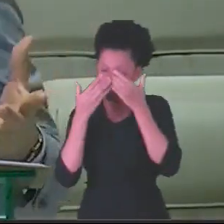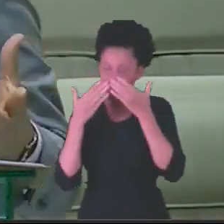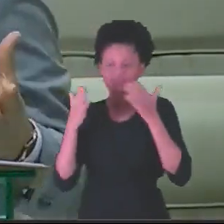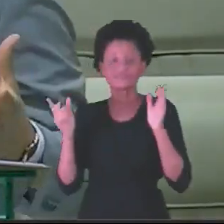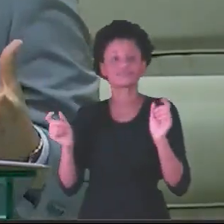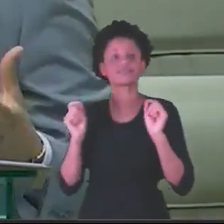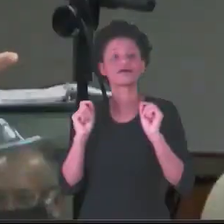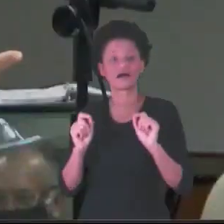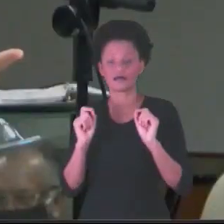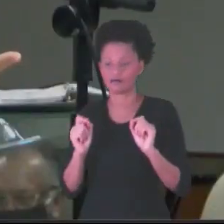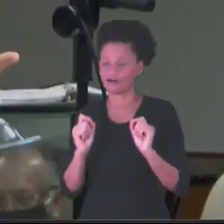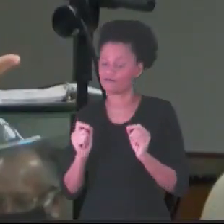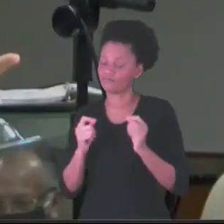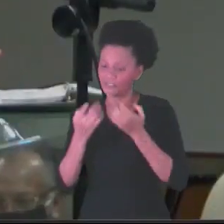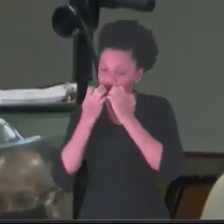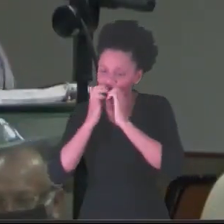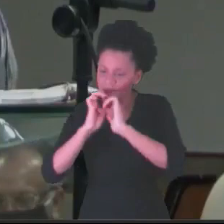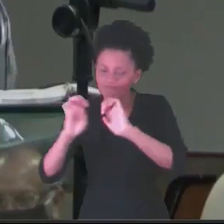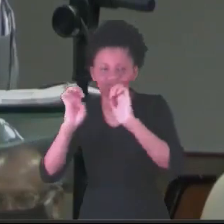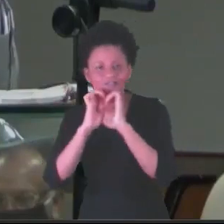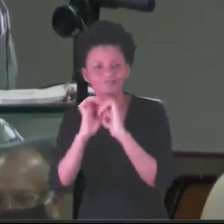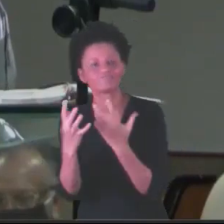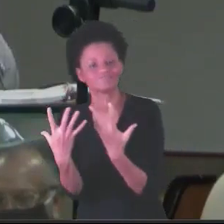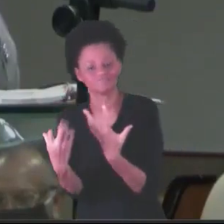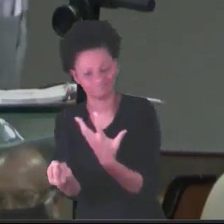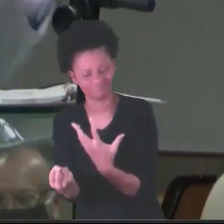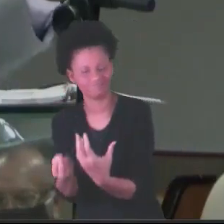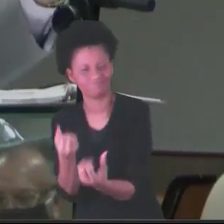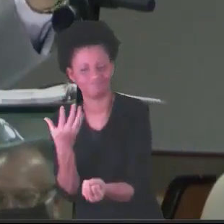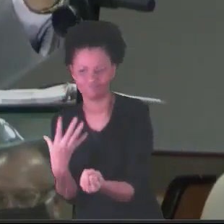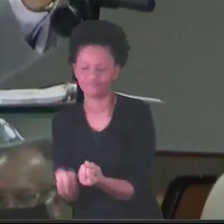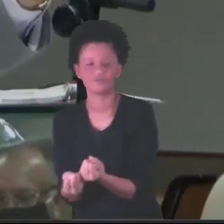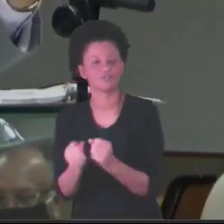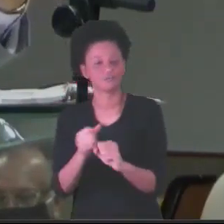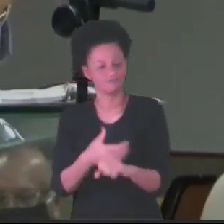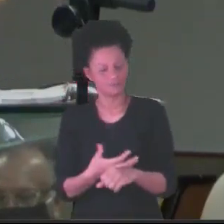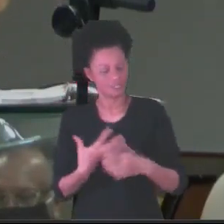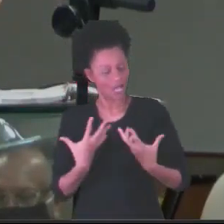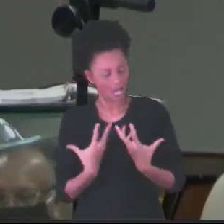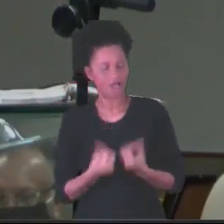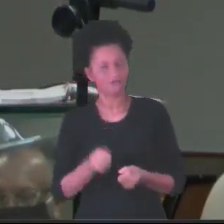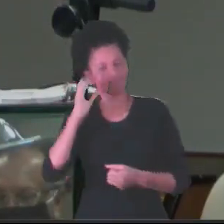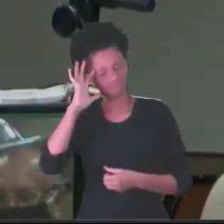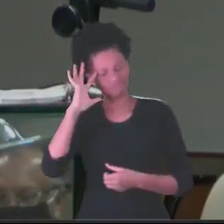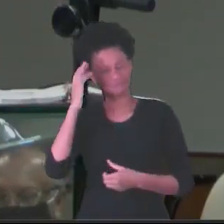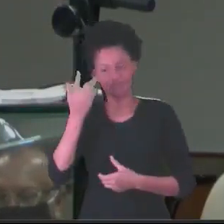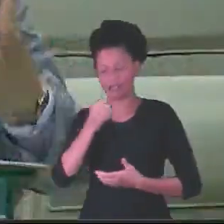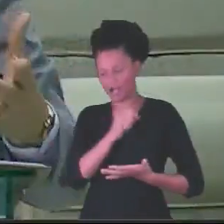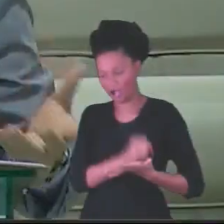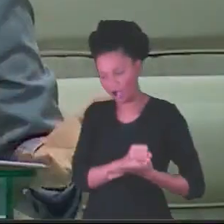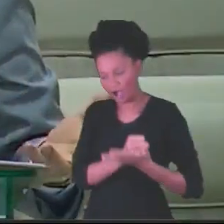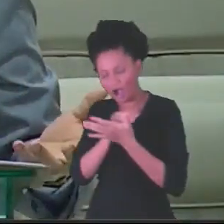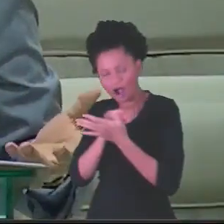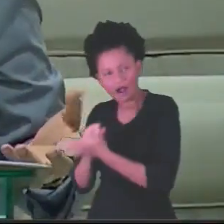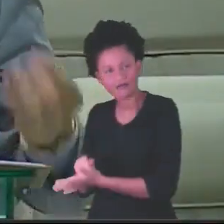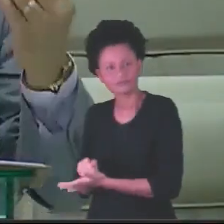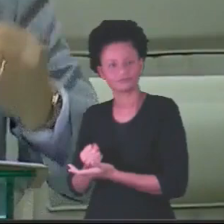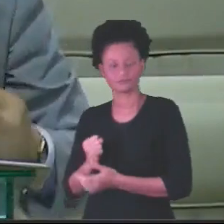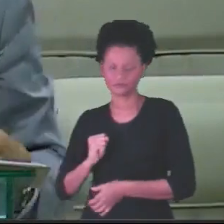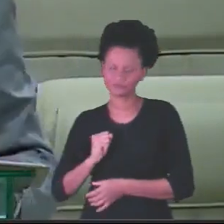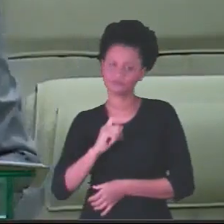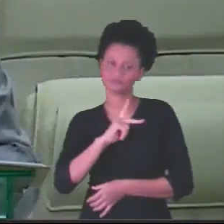uma vez que está aberto o evangelho de cristo uma igreja aqui se dispõe a ajudar o apóstolo em suas necessidades